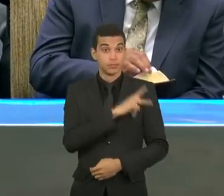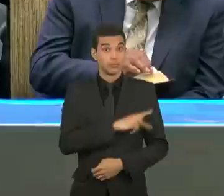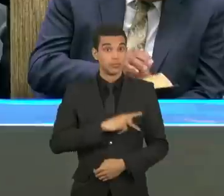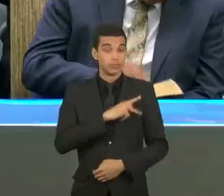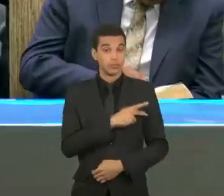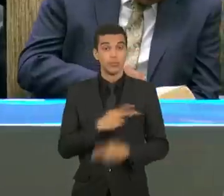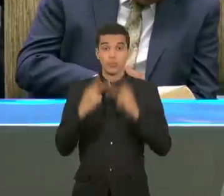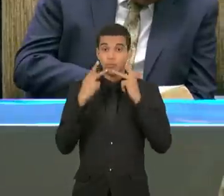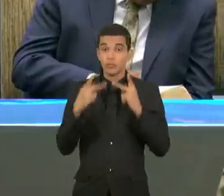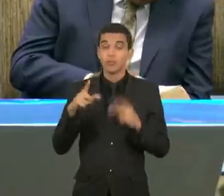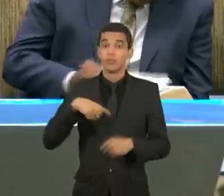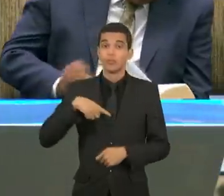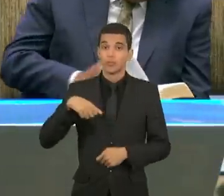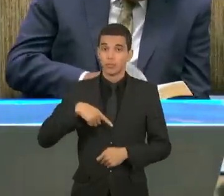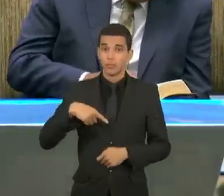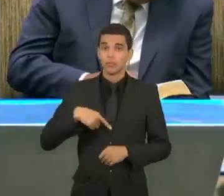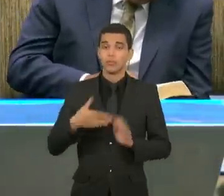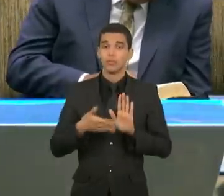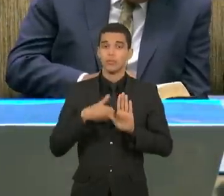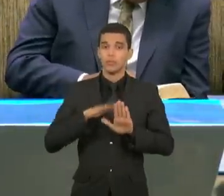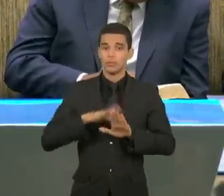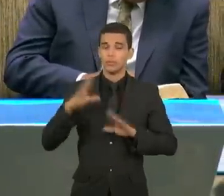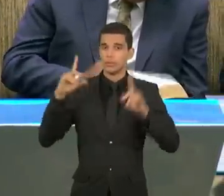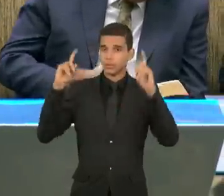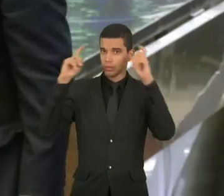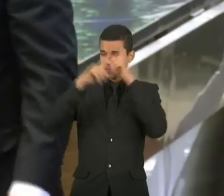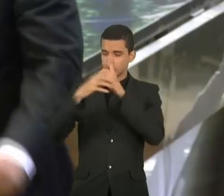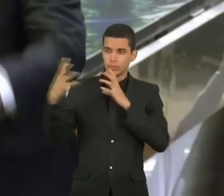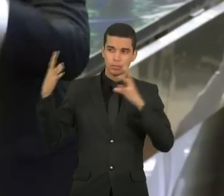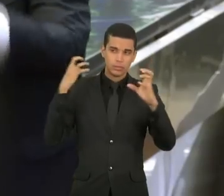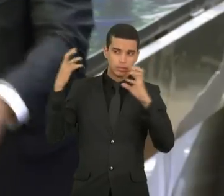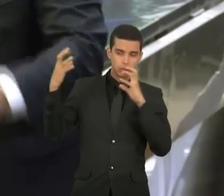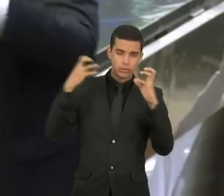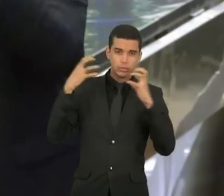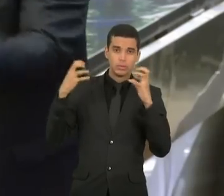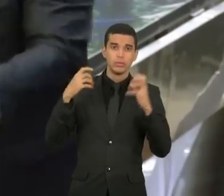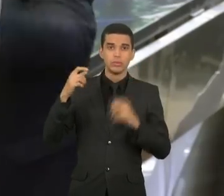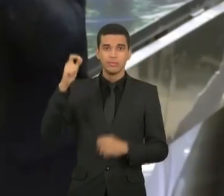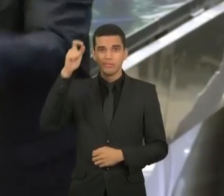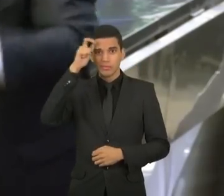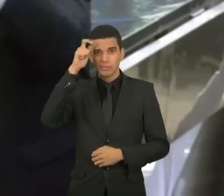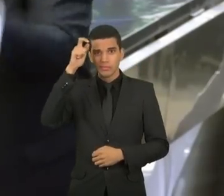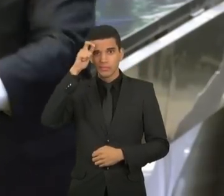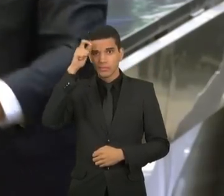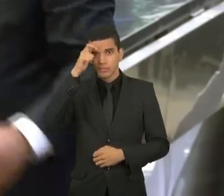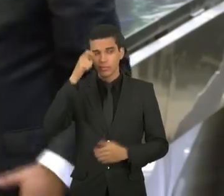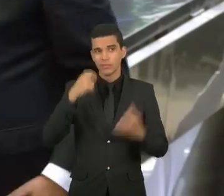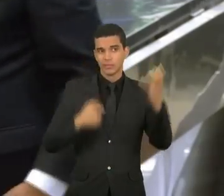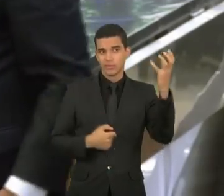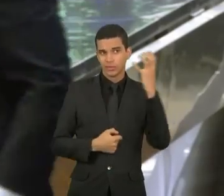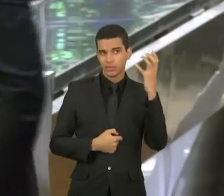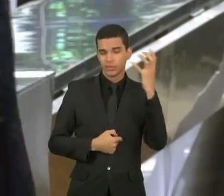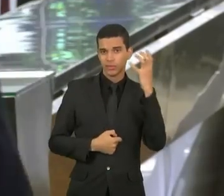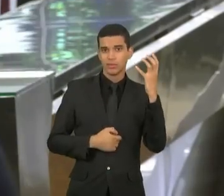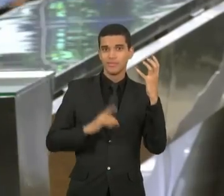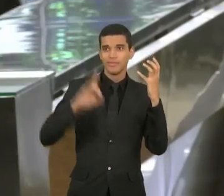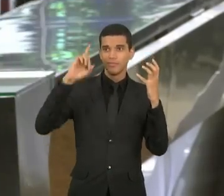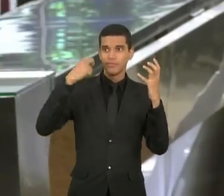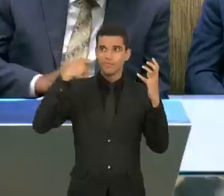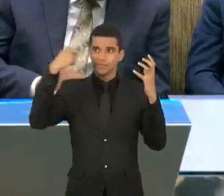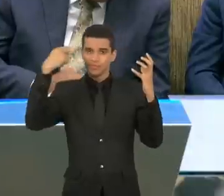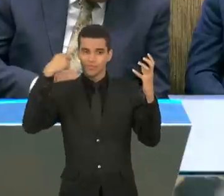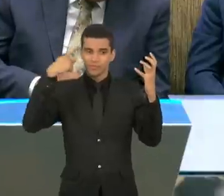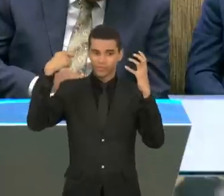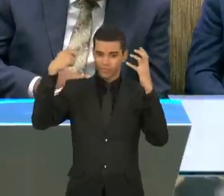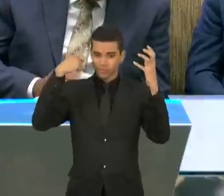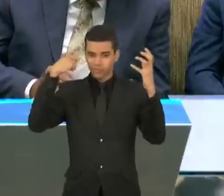uma batalha espiritual que ele está enfrentando. E ele diz assim: que não se envergonha de exercer a fé. Aí ele diz na metade